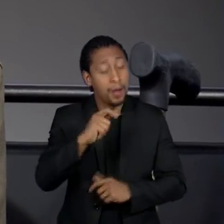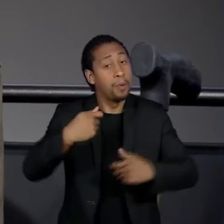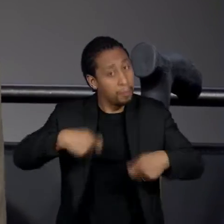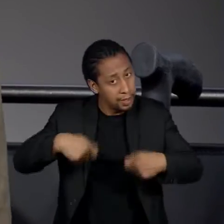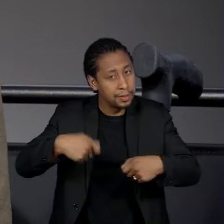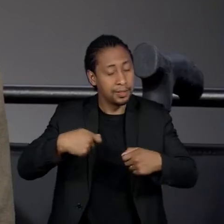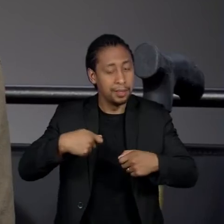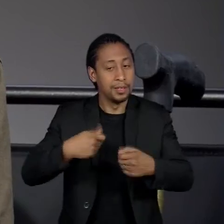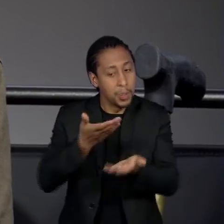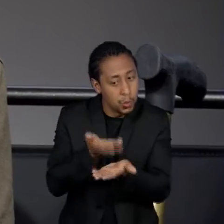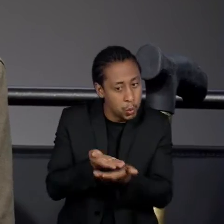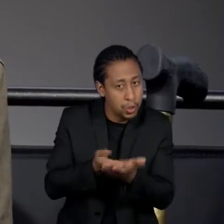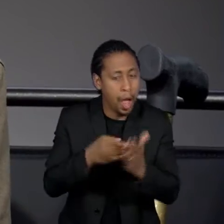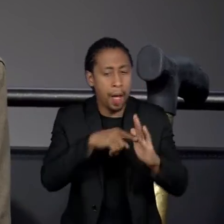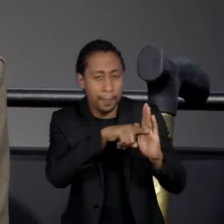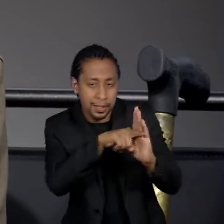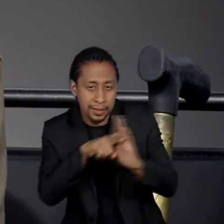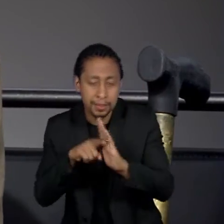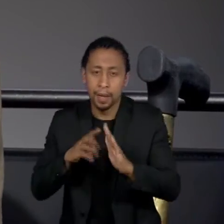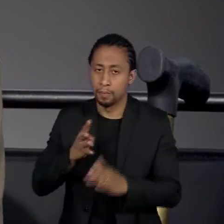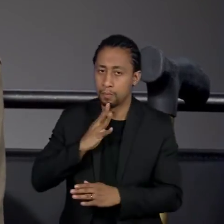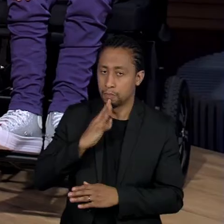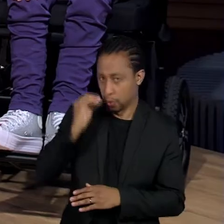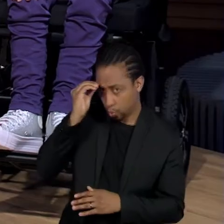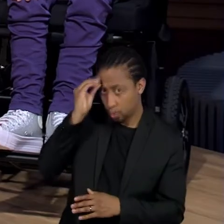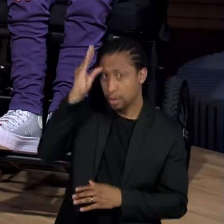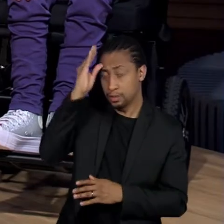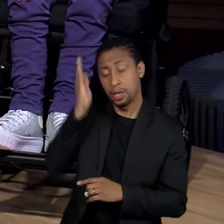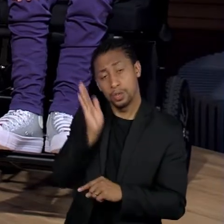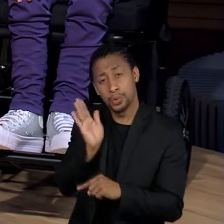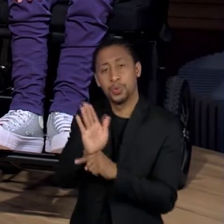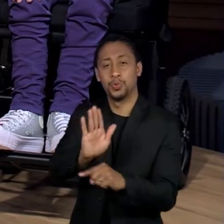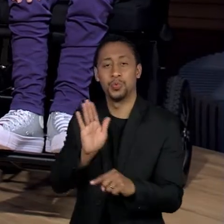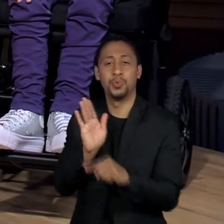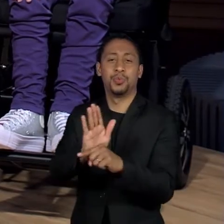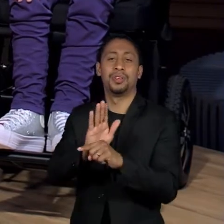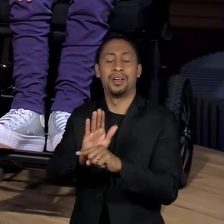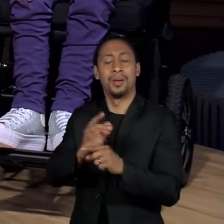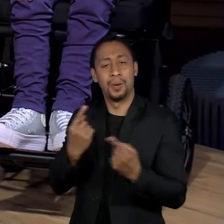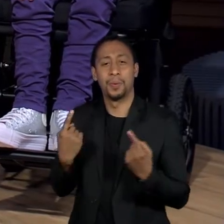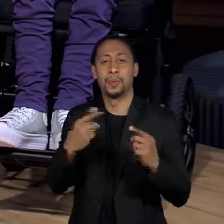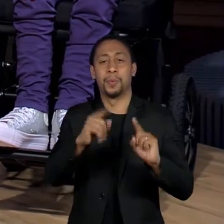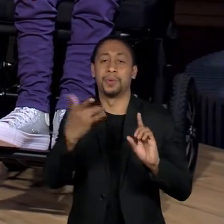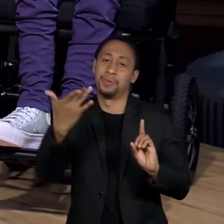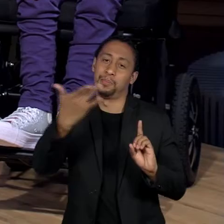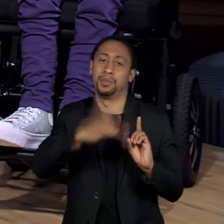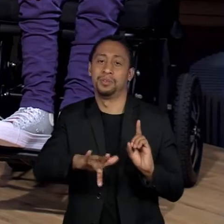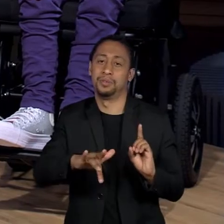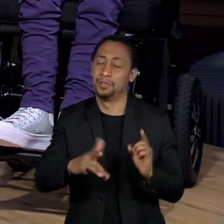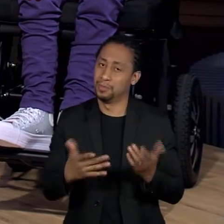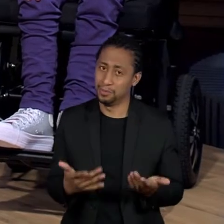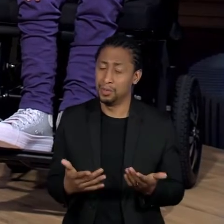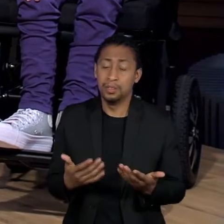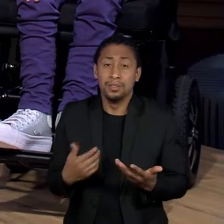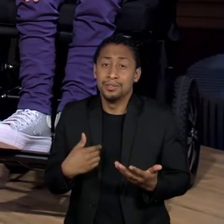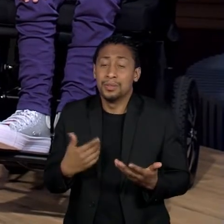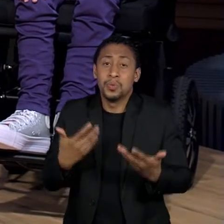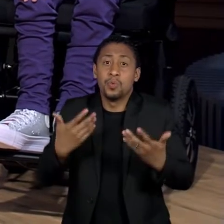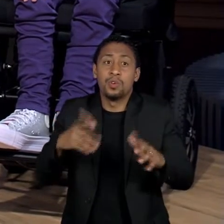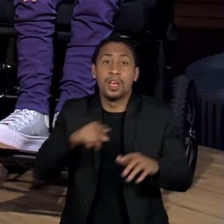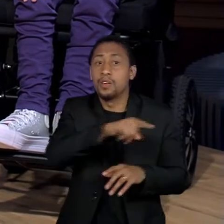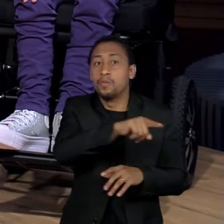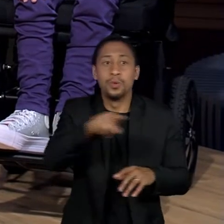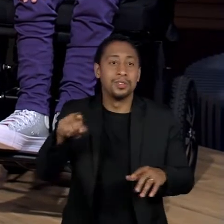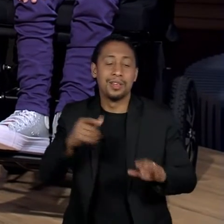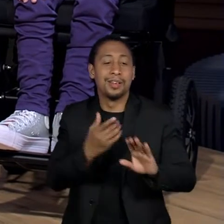disponibilidade para serem aliados, né, nessa luta anticapacitista. nós não queremos excluir vocês, a gente